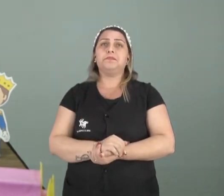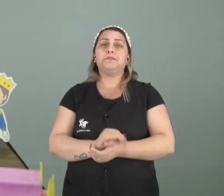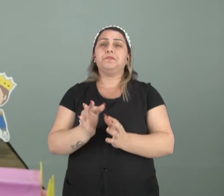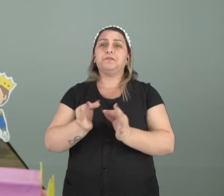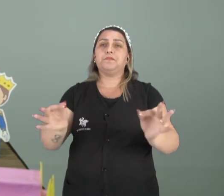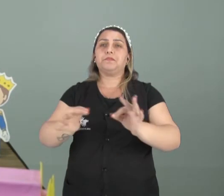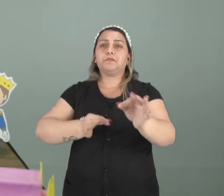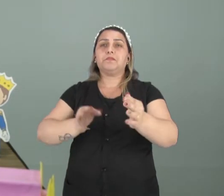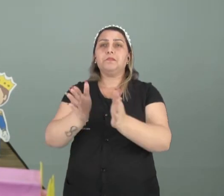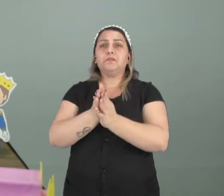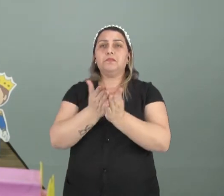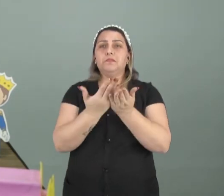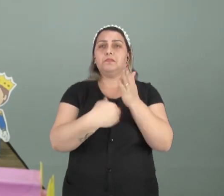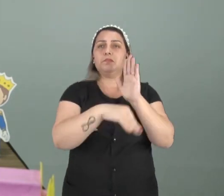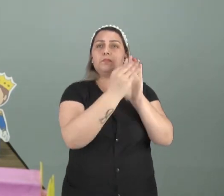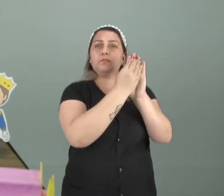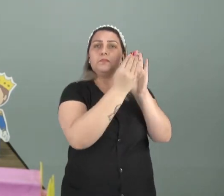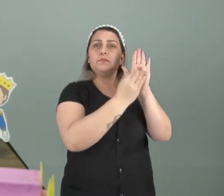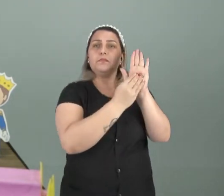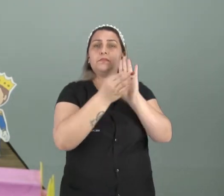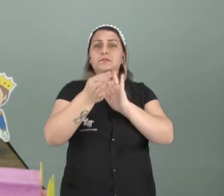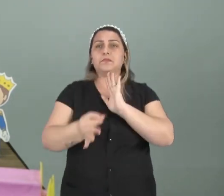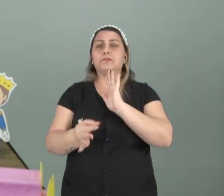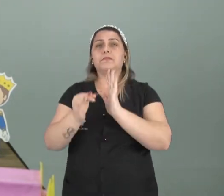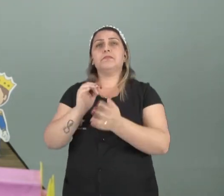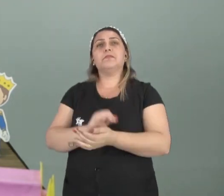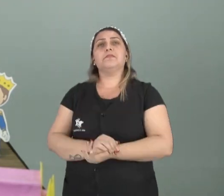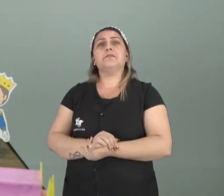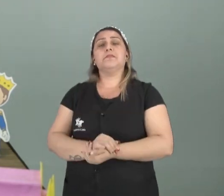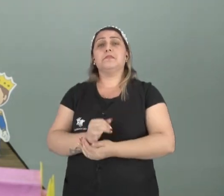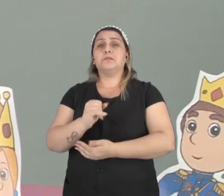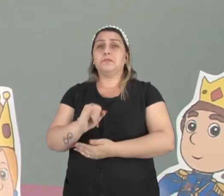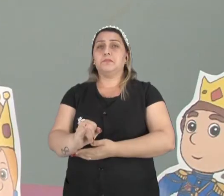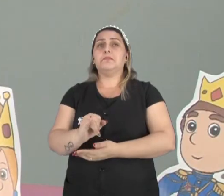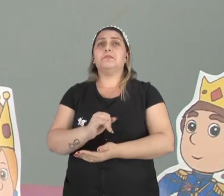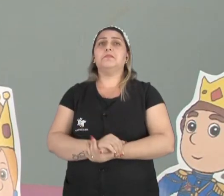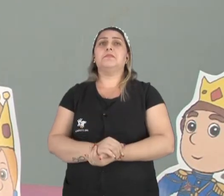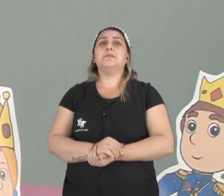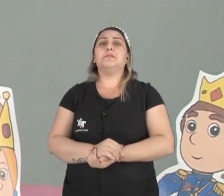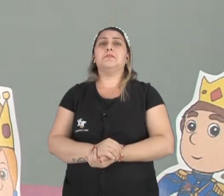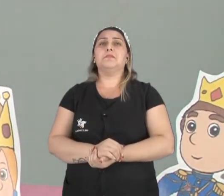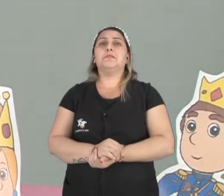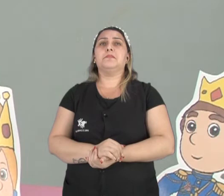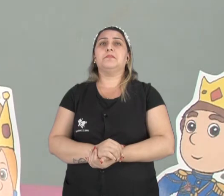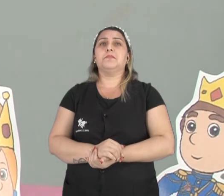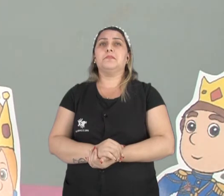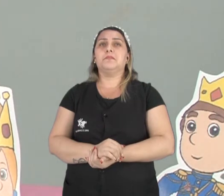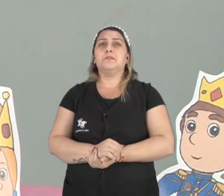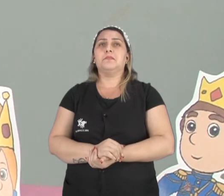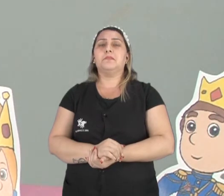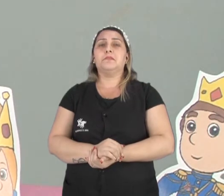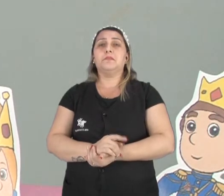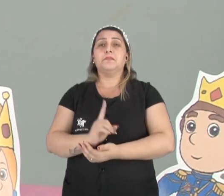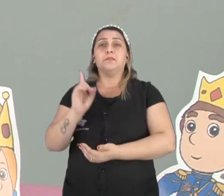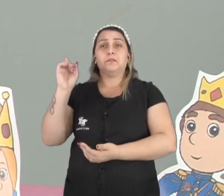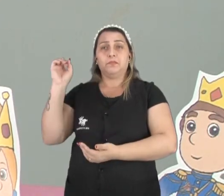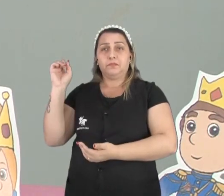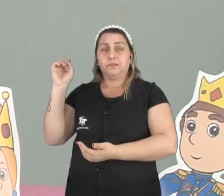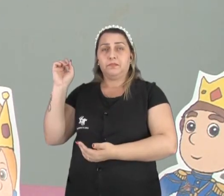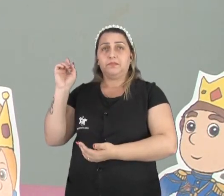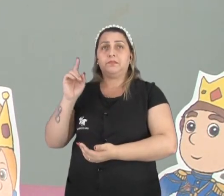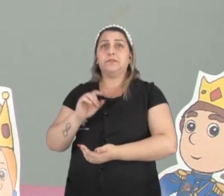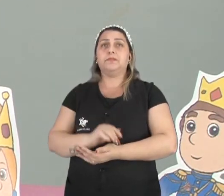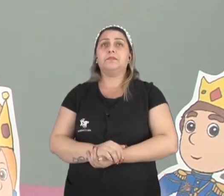medir nesta agenda, certo? Então, se eu medir aqui desse modelo, desse jeito que